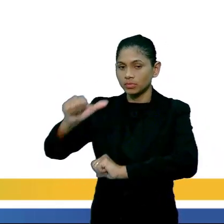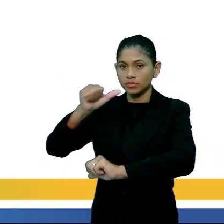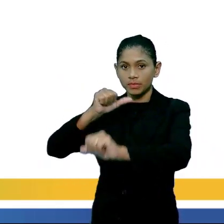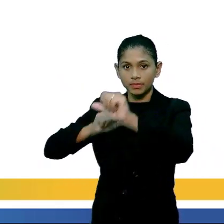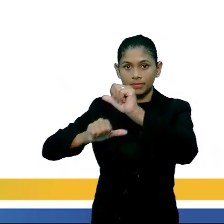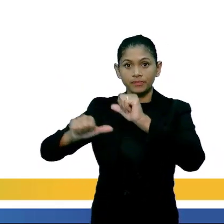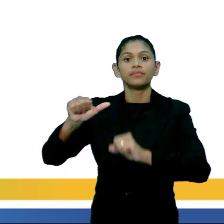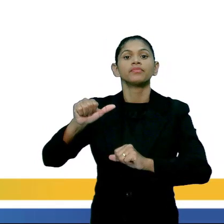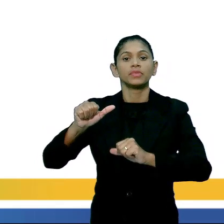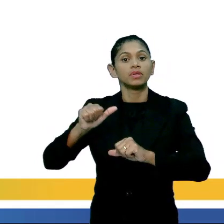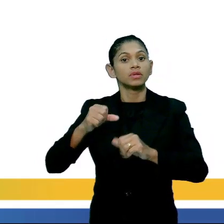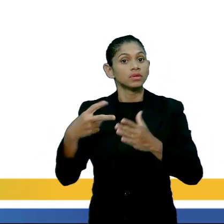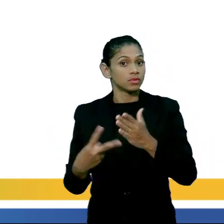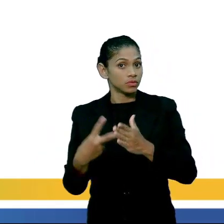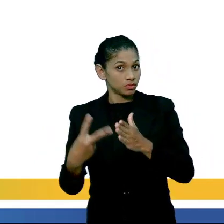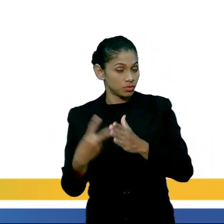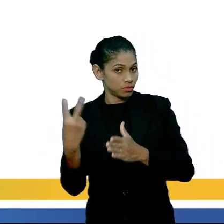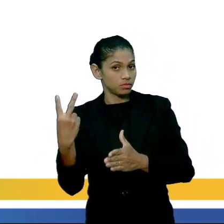forma aqui, ó.